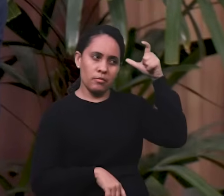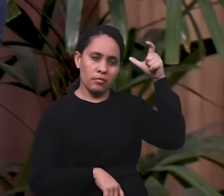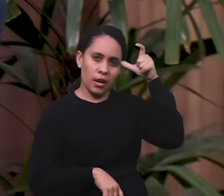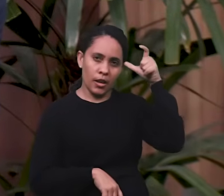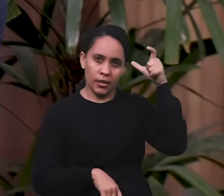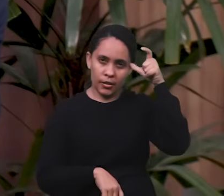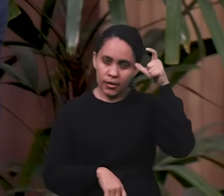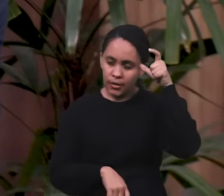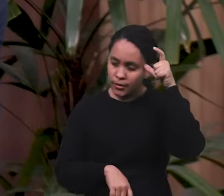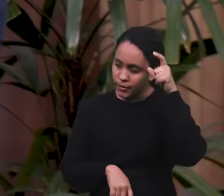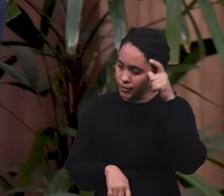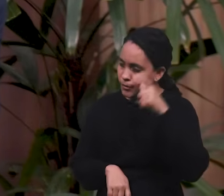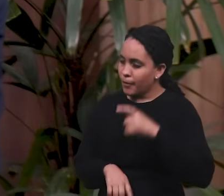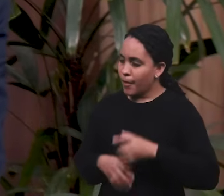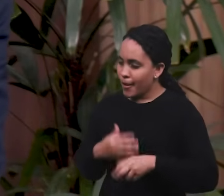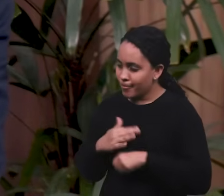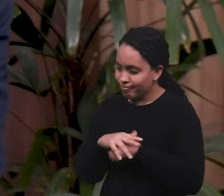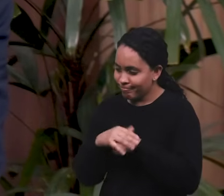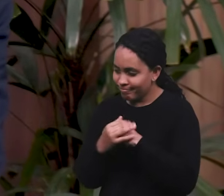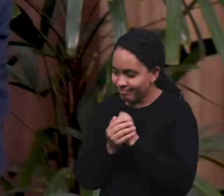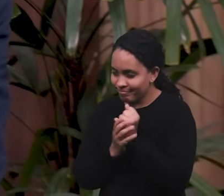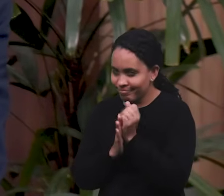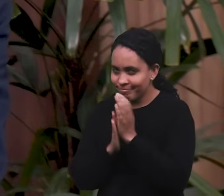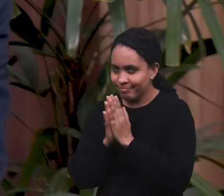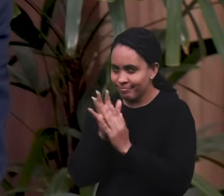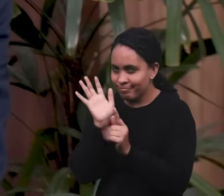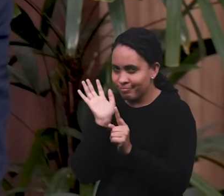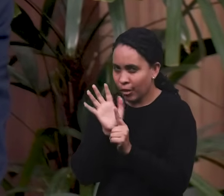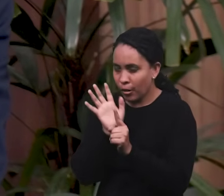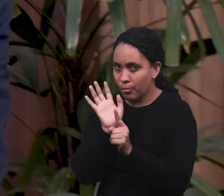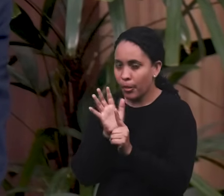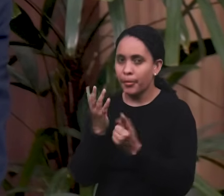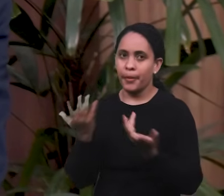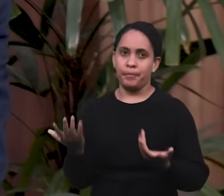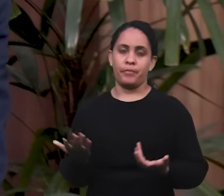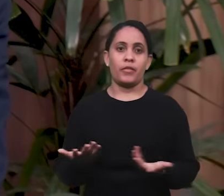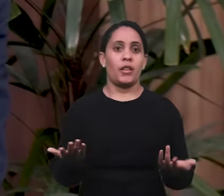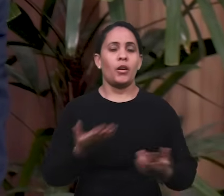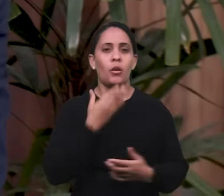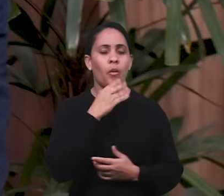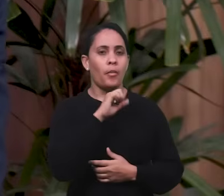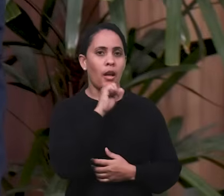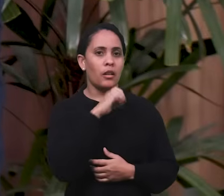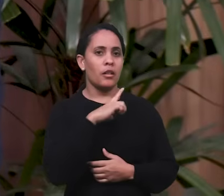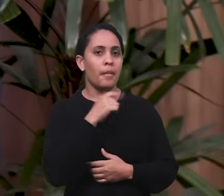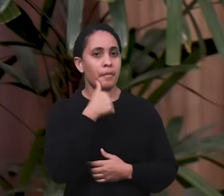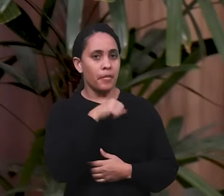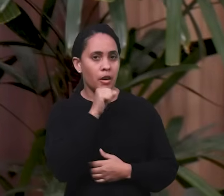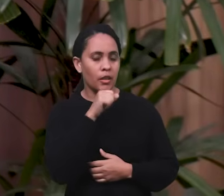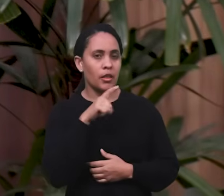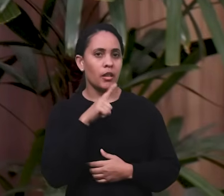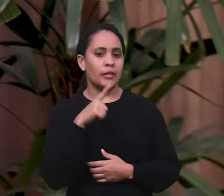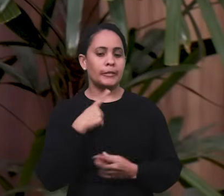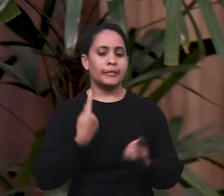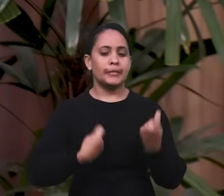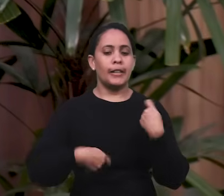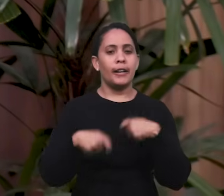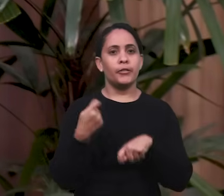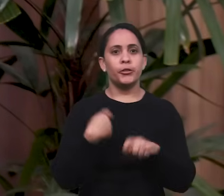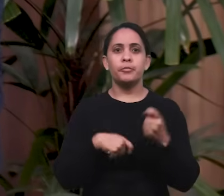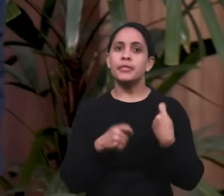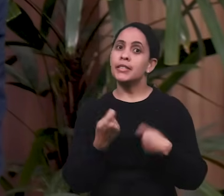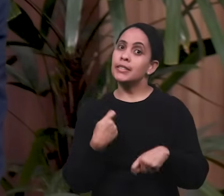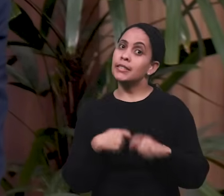vai semear Sim. ali contenda. Então, cabe ao pai assim, uma grande responsabilidade em conseguir